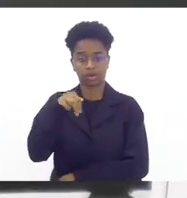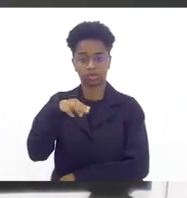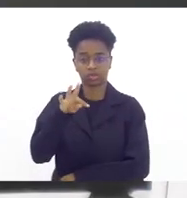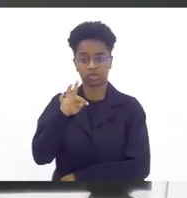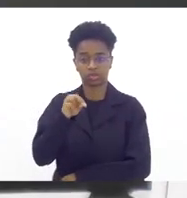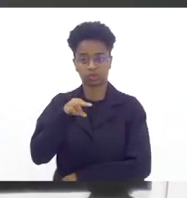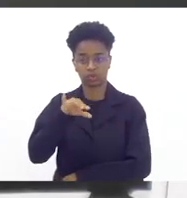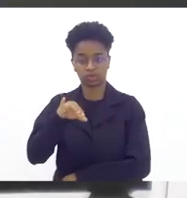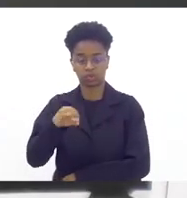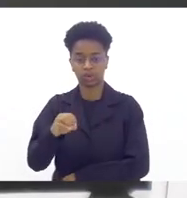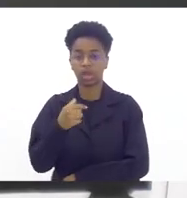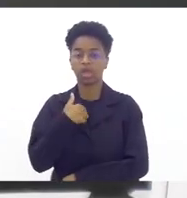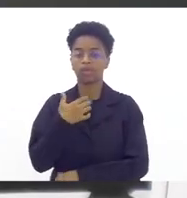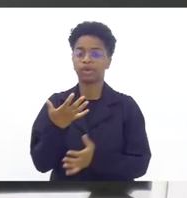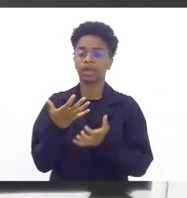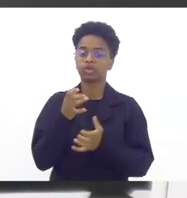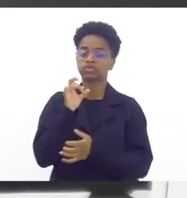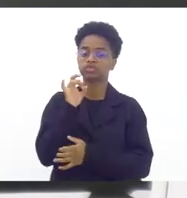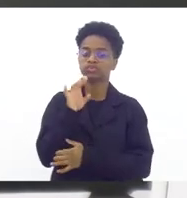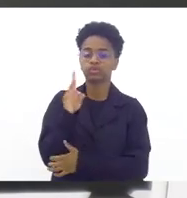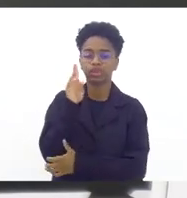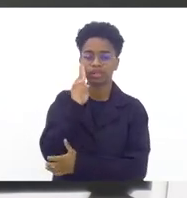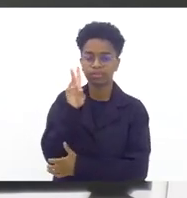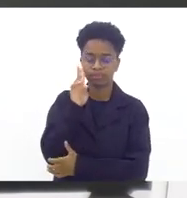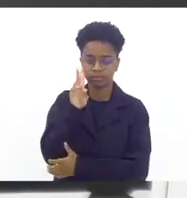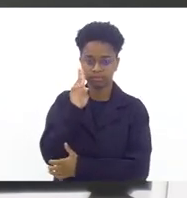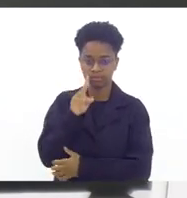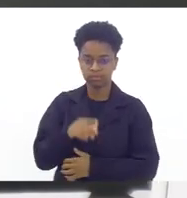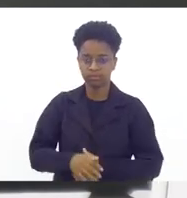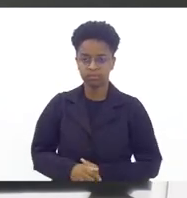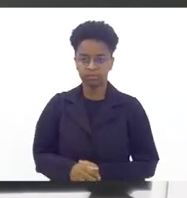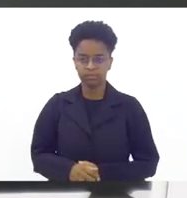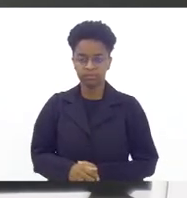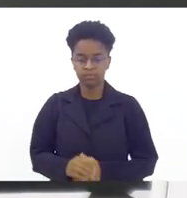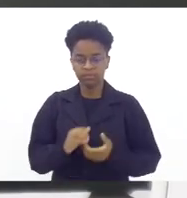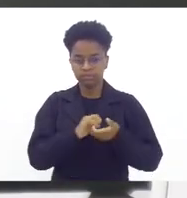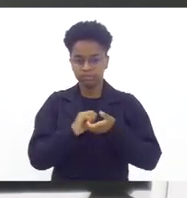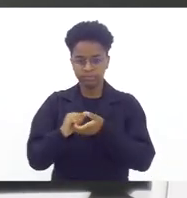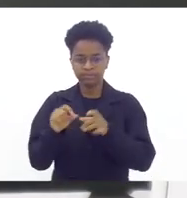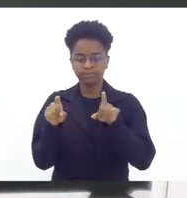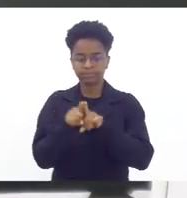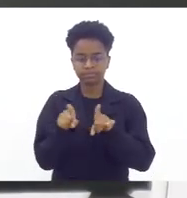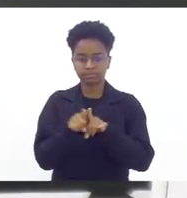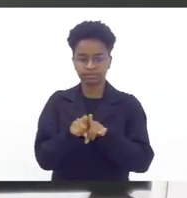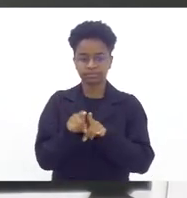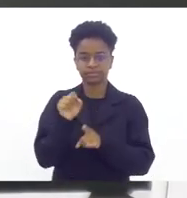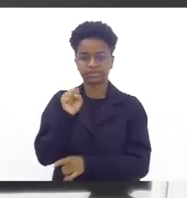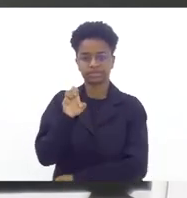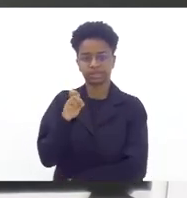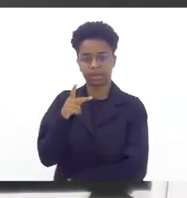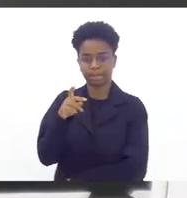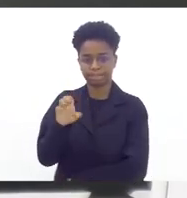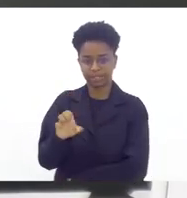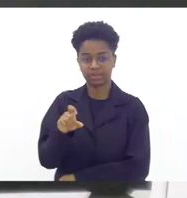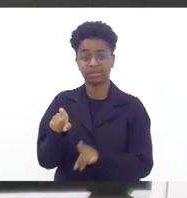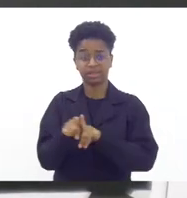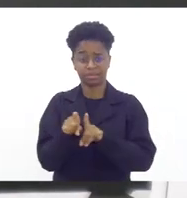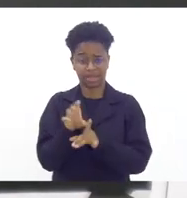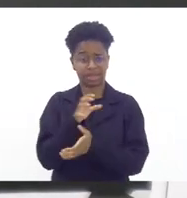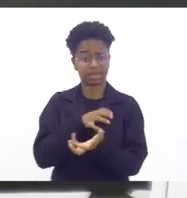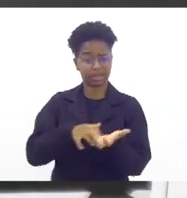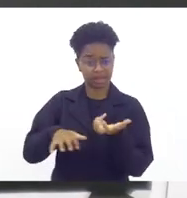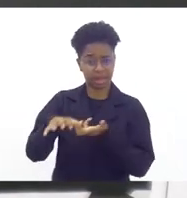eu quero apenas fazer uma lembrança, saudando também o CEP e a greve pela